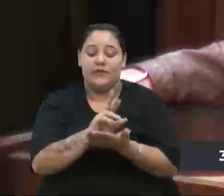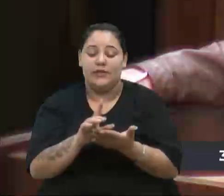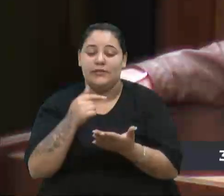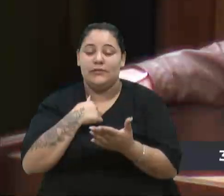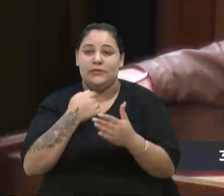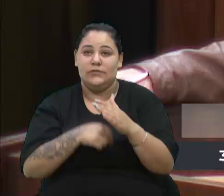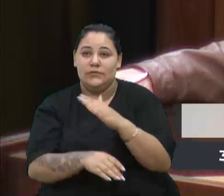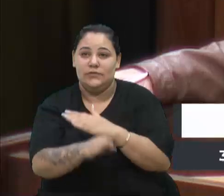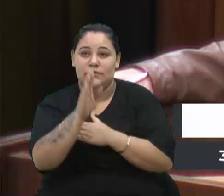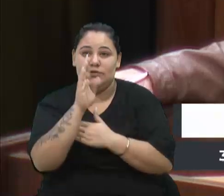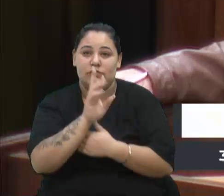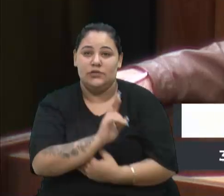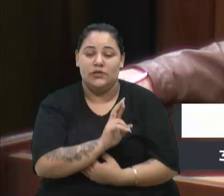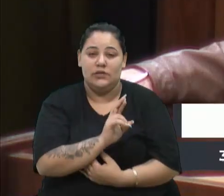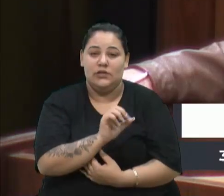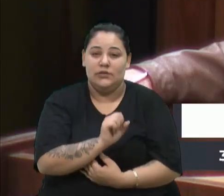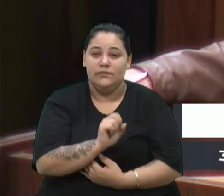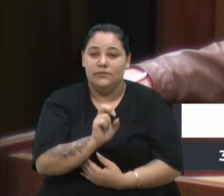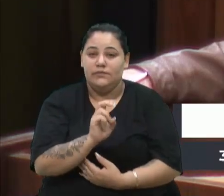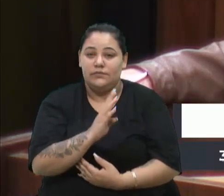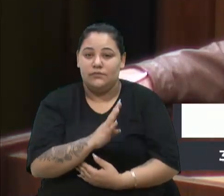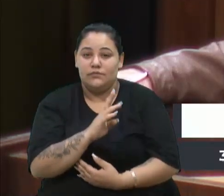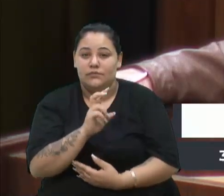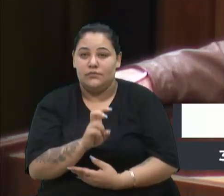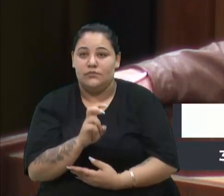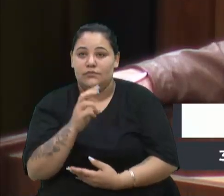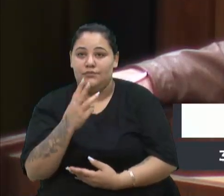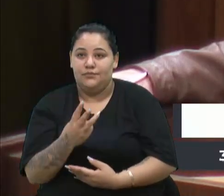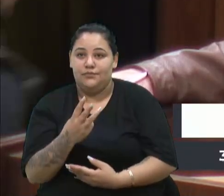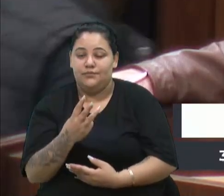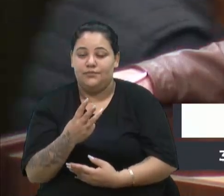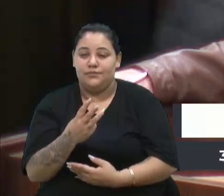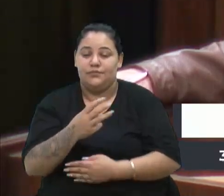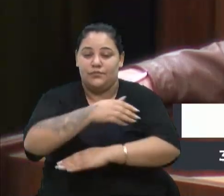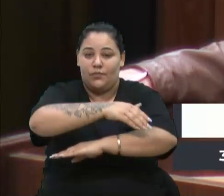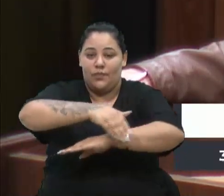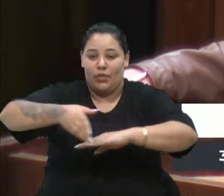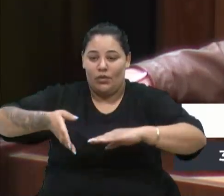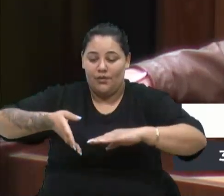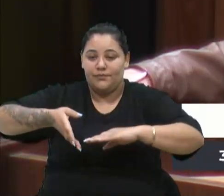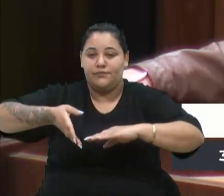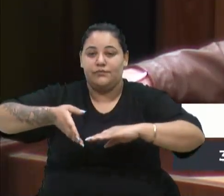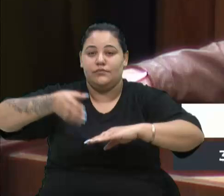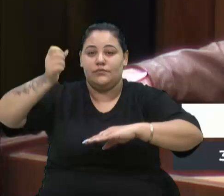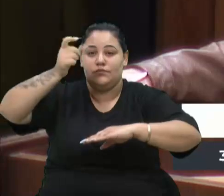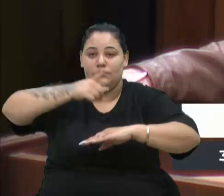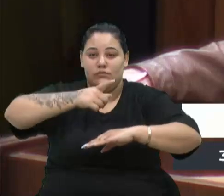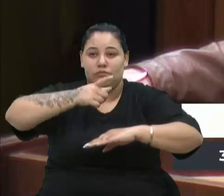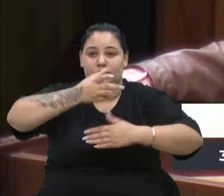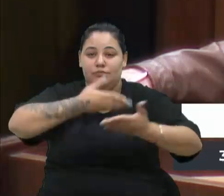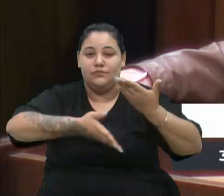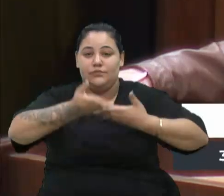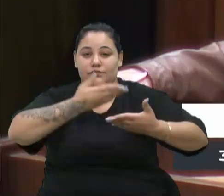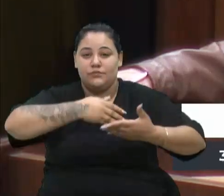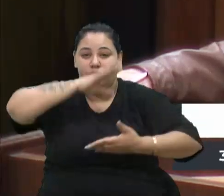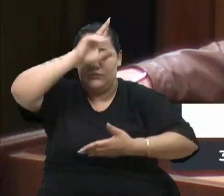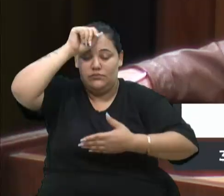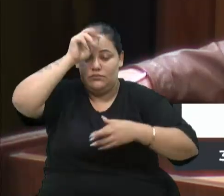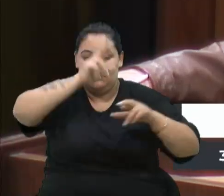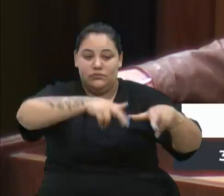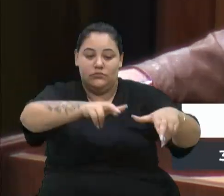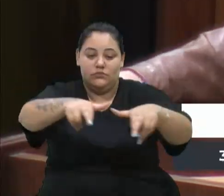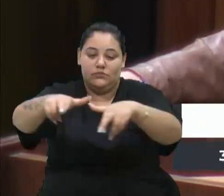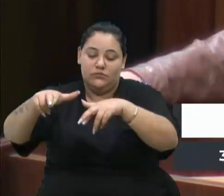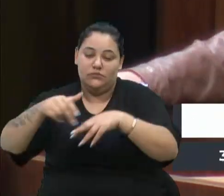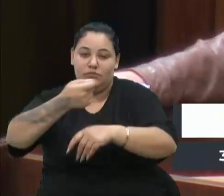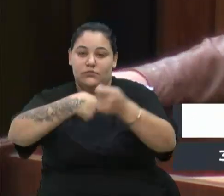estrada RS-453, nossa Rota do Sol, e tantas outras para atender os municípios da região